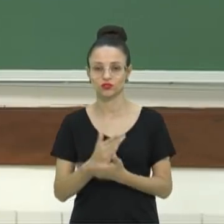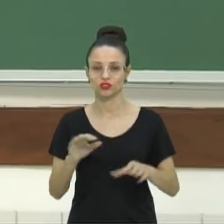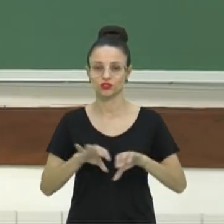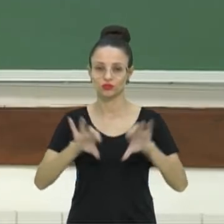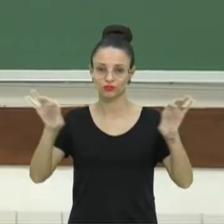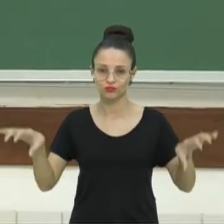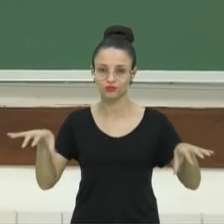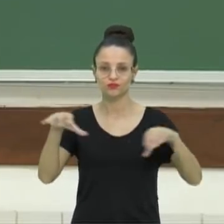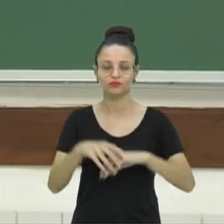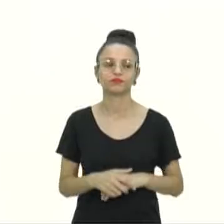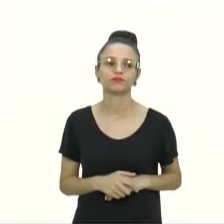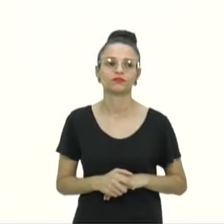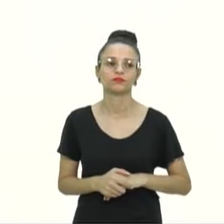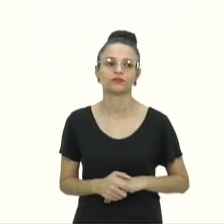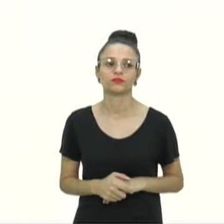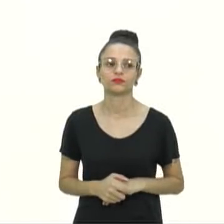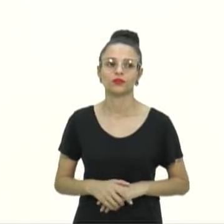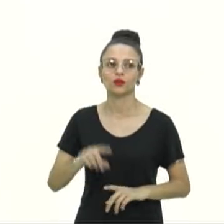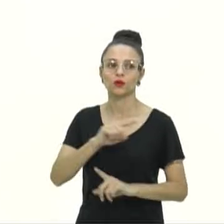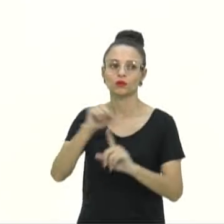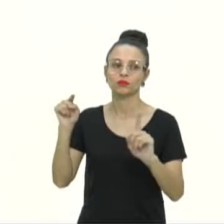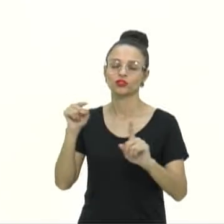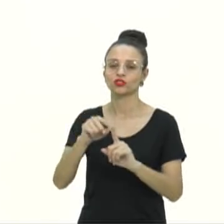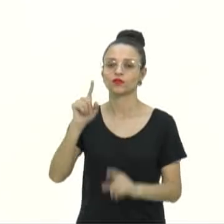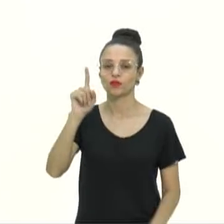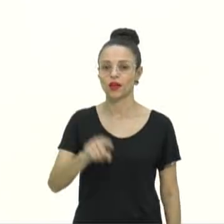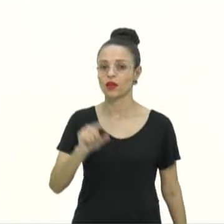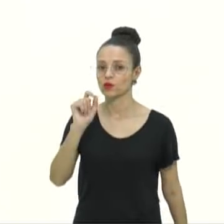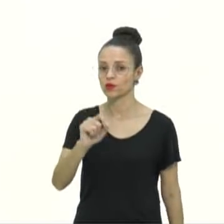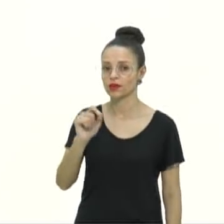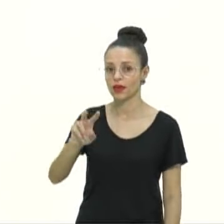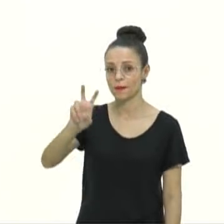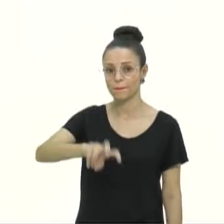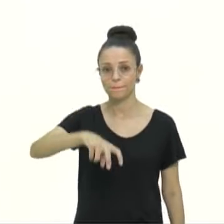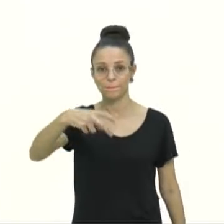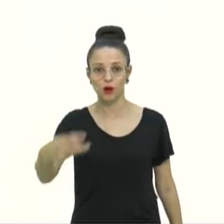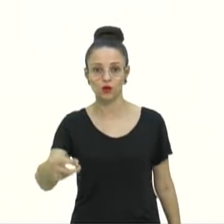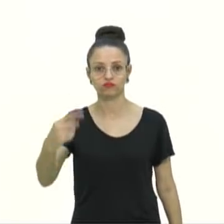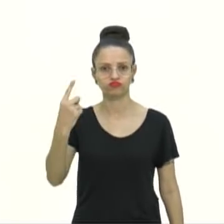lutas. Então, o objetivo era derrubar o adversário 3 vezes,